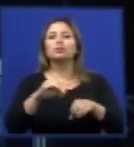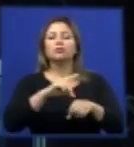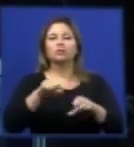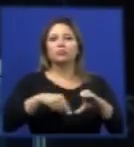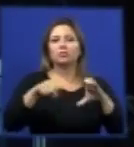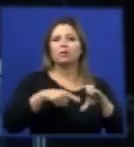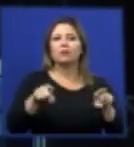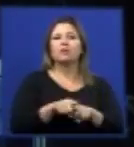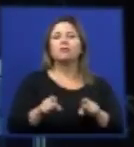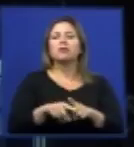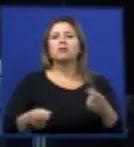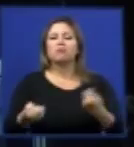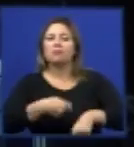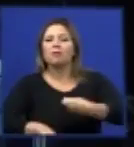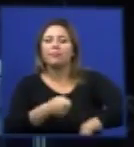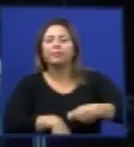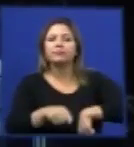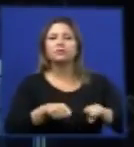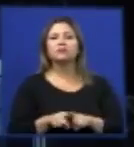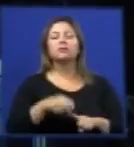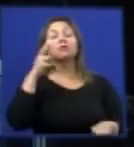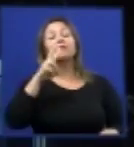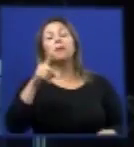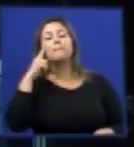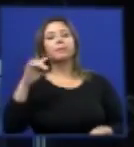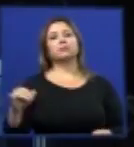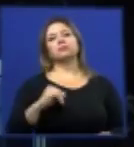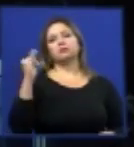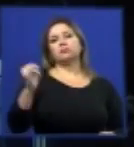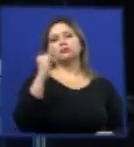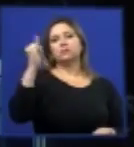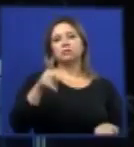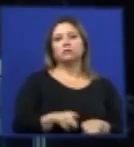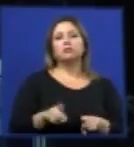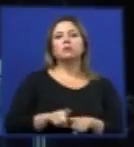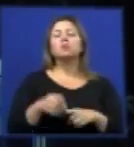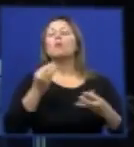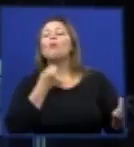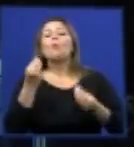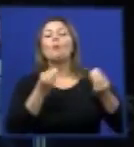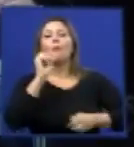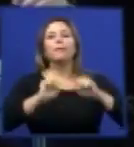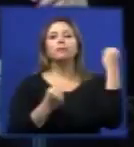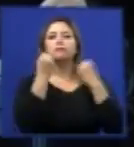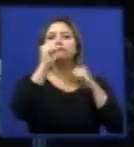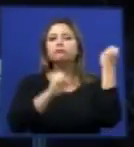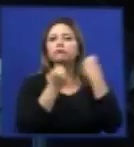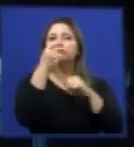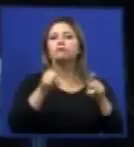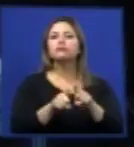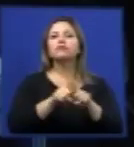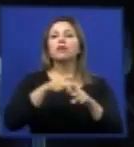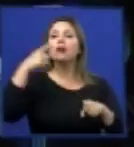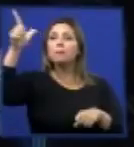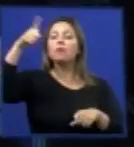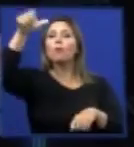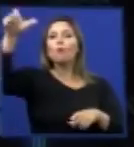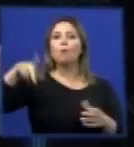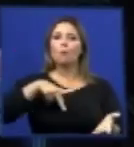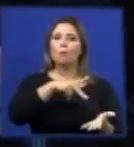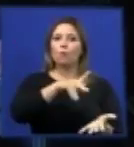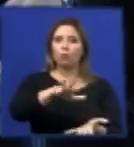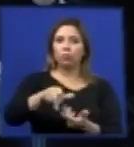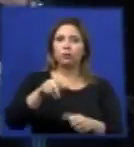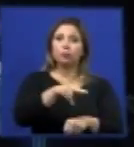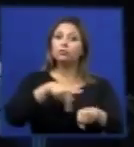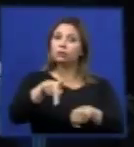implicação Econômica extremamente importante no que se refere à própria existência de uma Indústria local nos países de desenvolvimento médio como